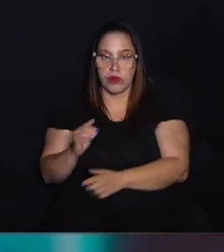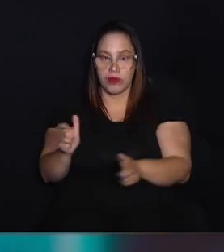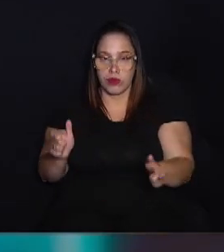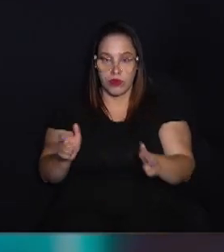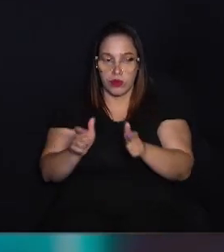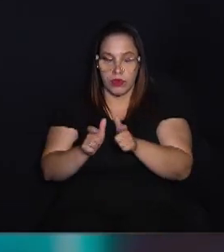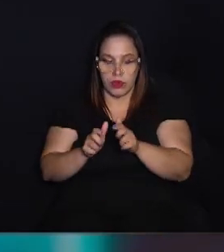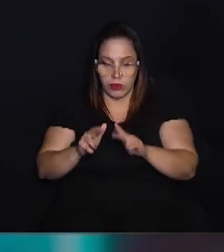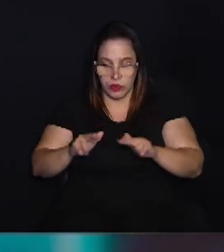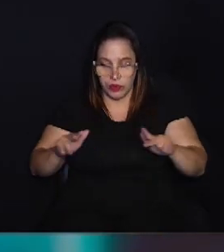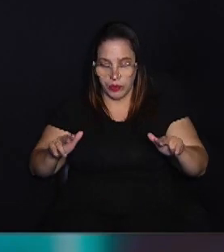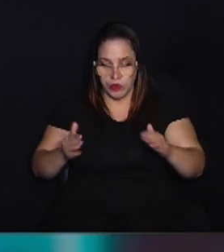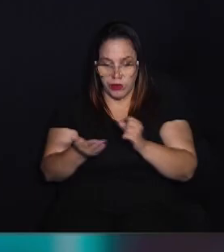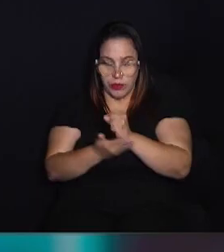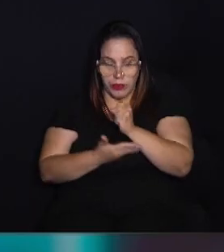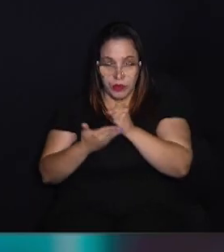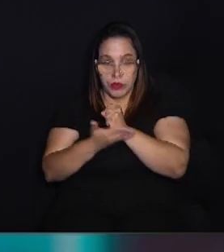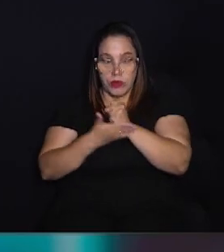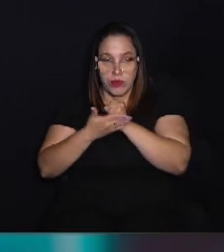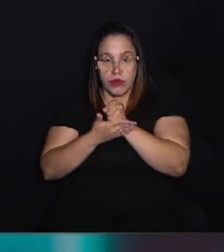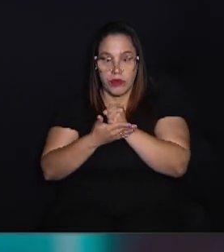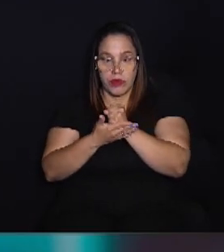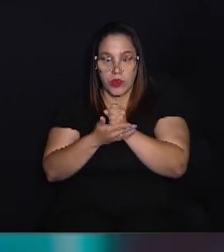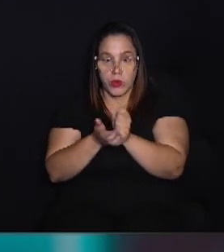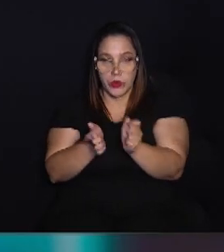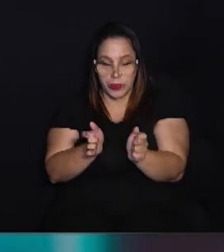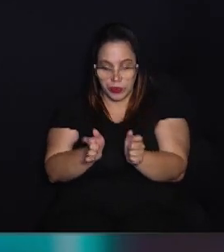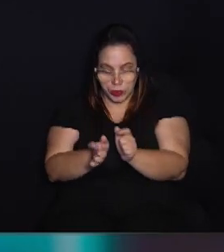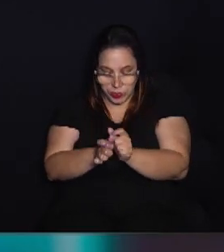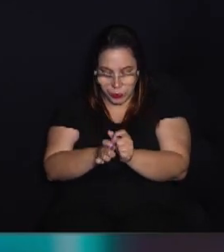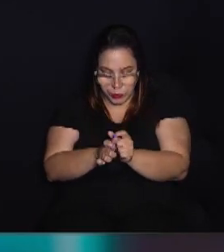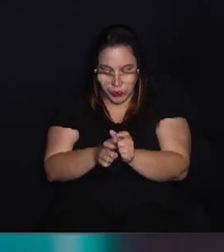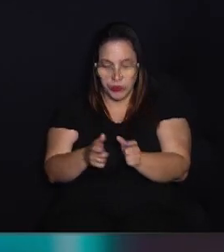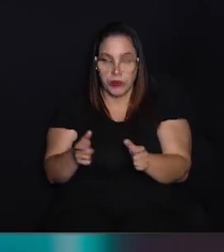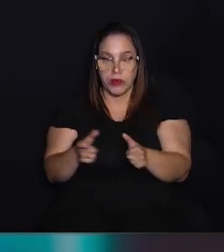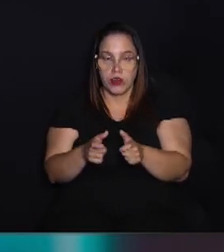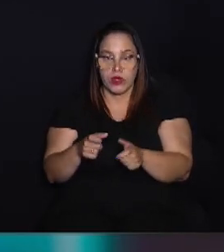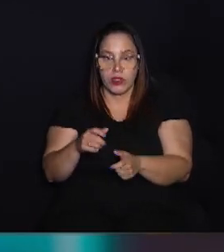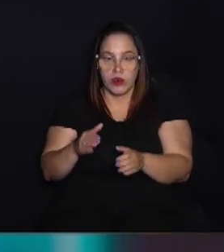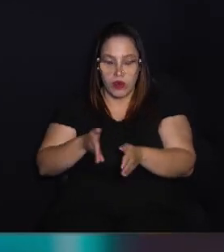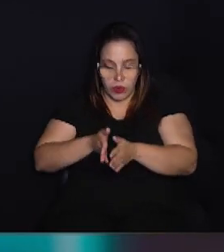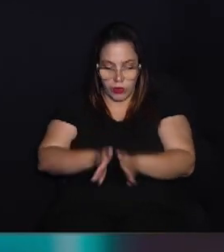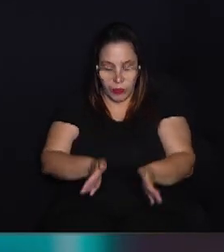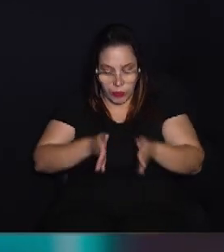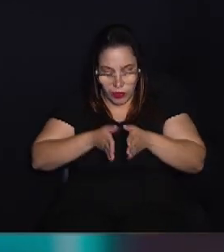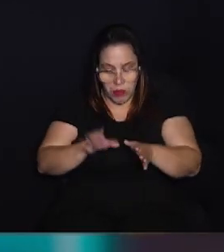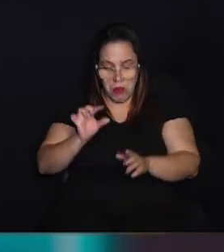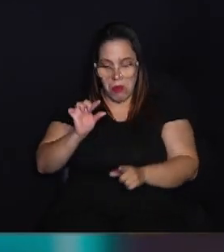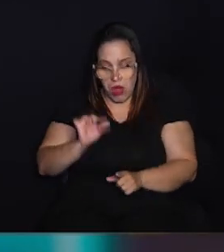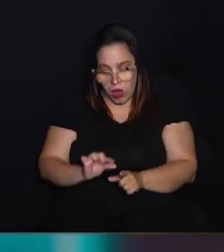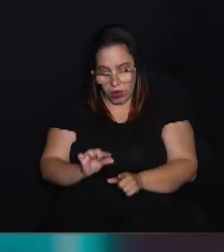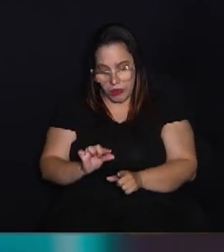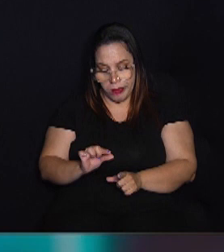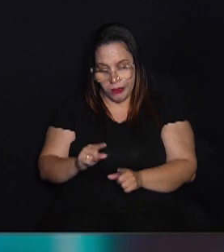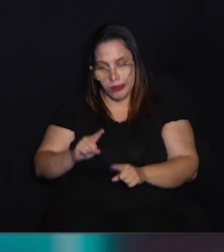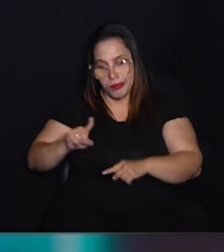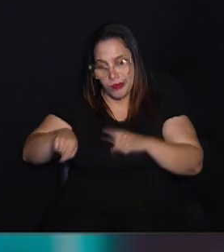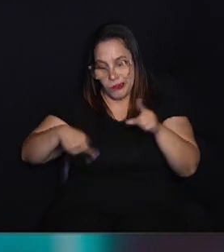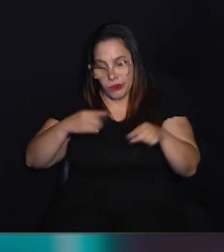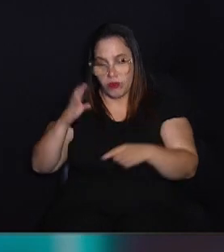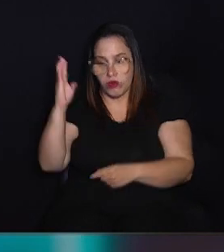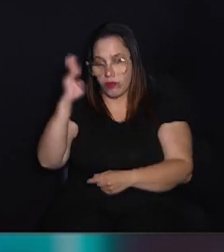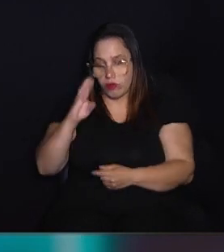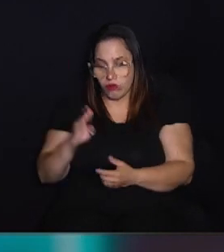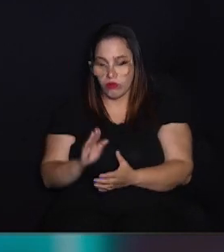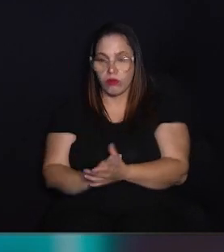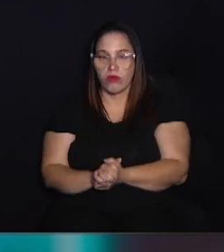diferença em relação à sua base, que é um pouco mais estreita, mostrando que temos uma natalidade um pouco menor do que a restante do país,